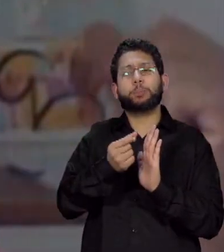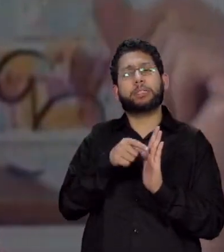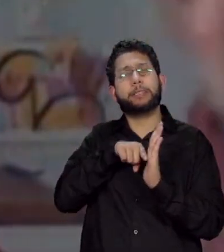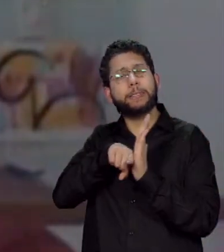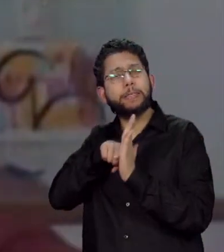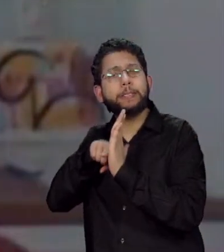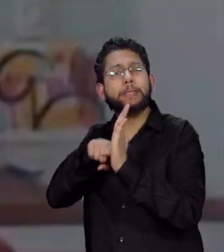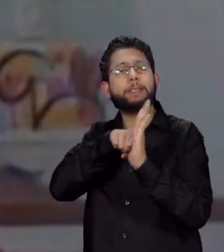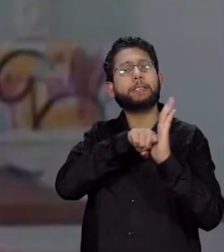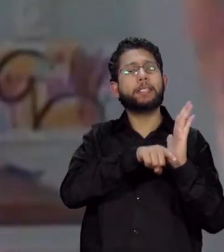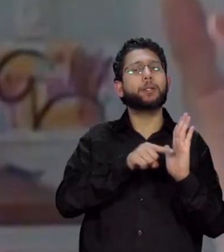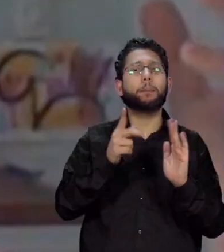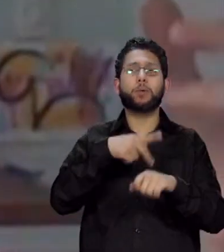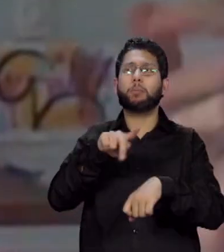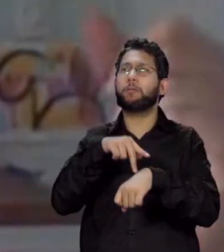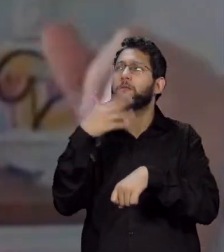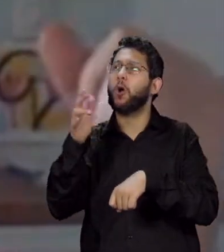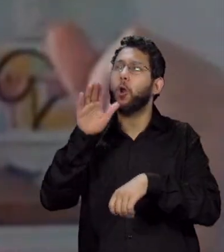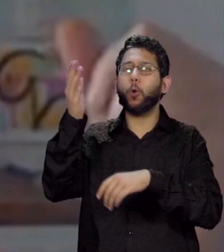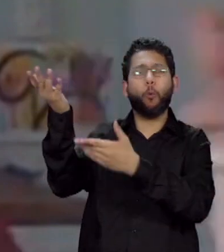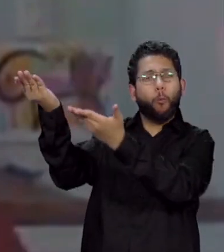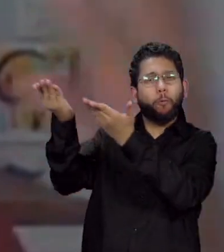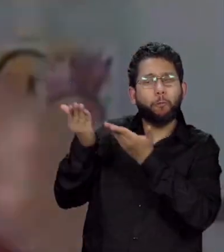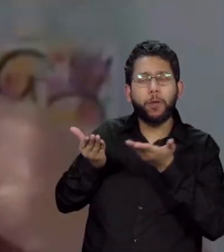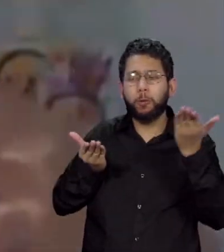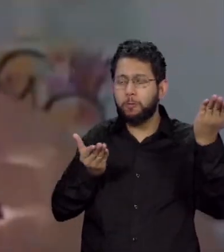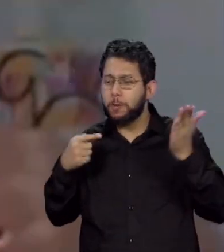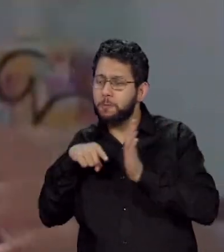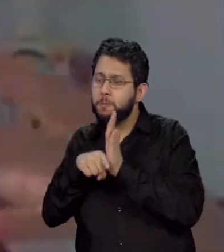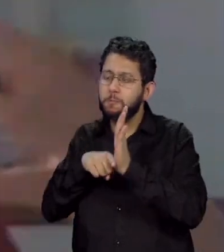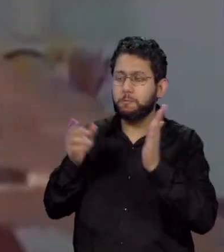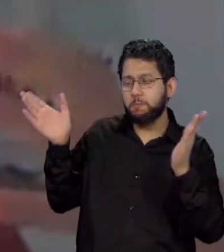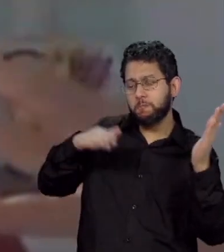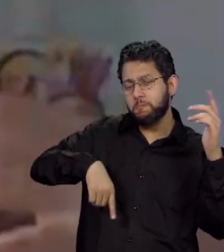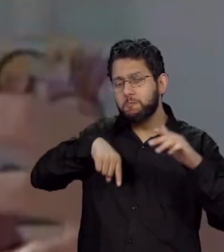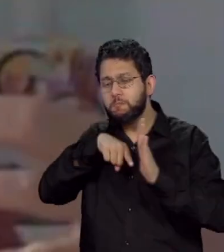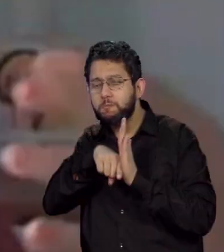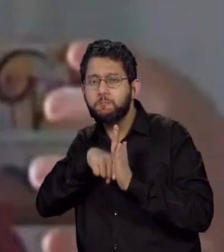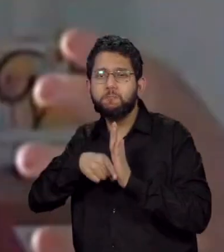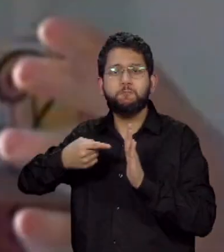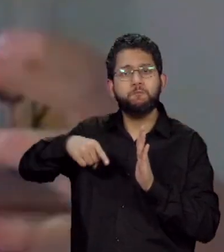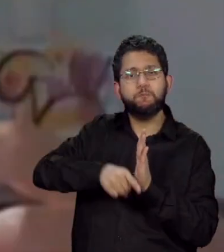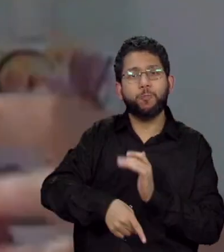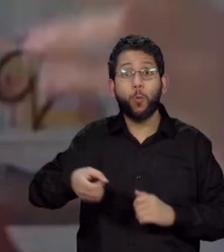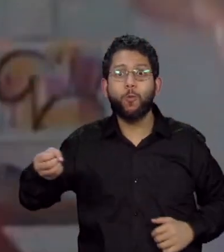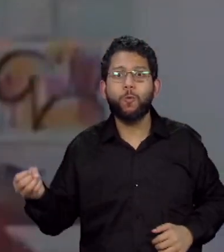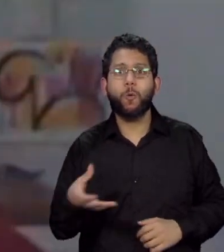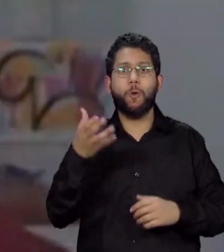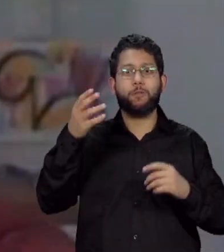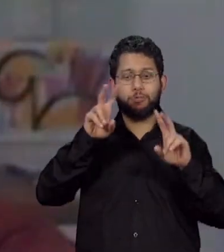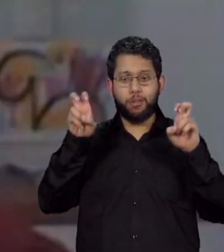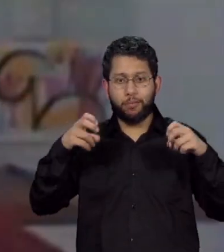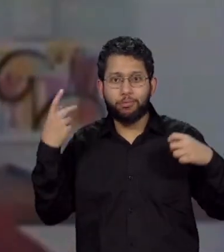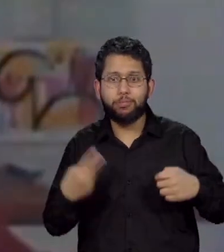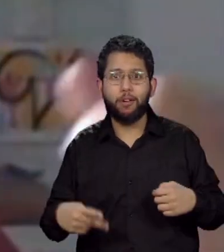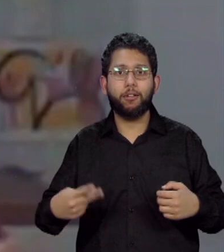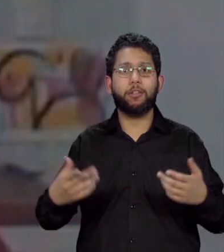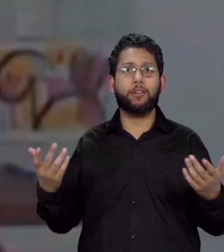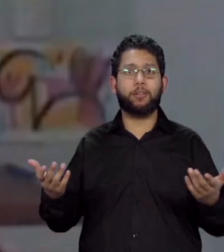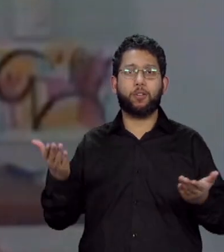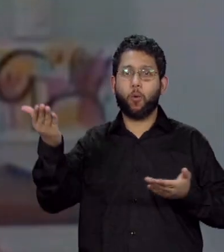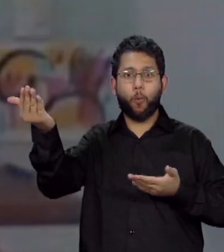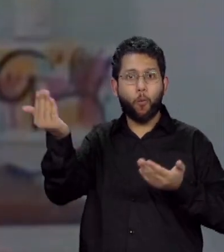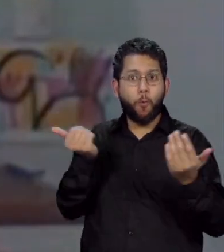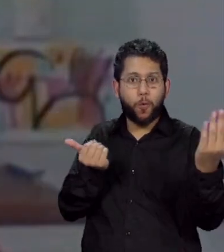grandioso que a gente possa convidar pessoas de outros países para participar, né? Que seja uma pesquisa nossa, com um tema nosso, e convide